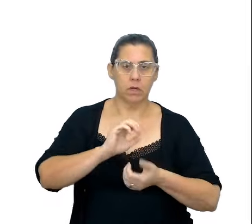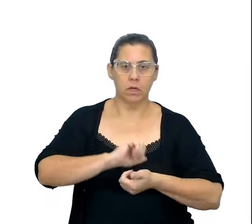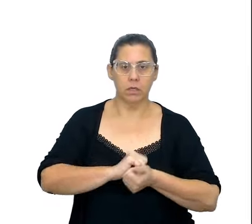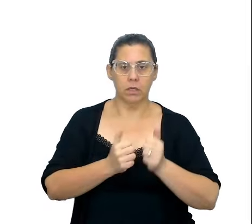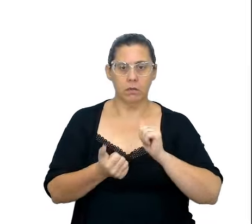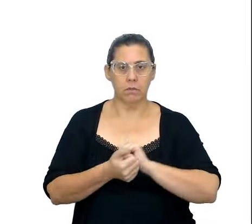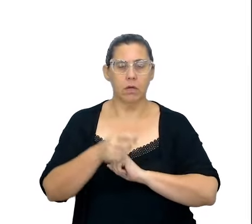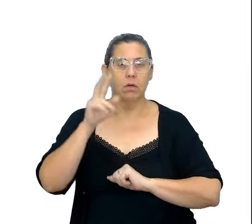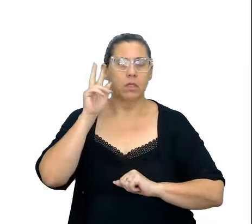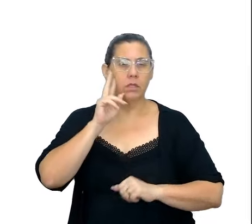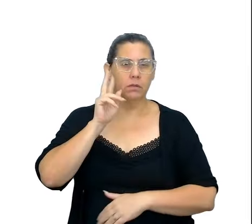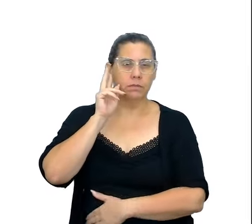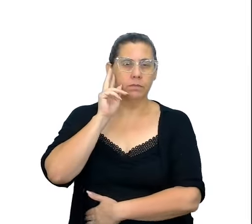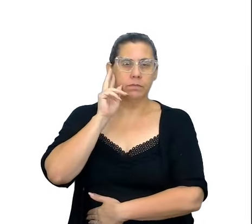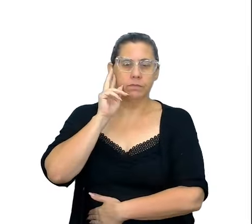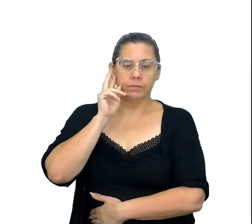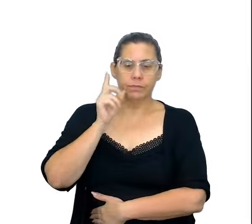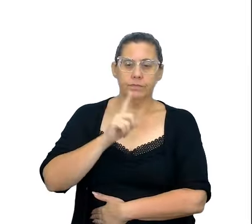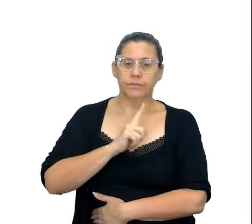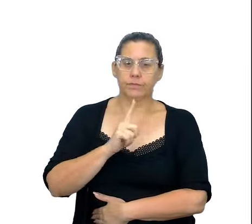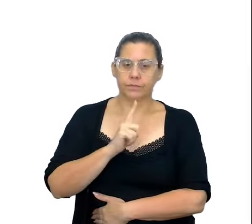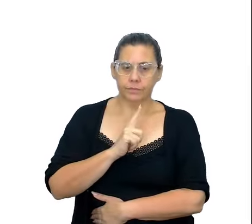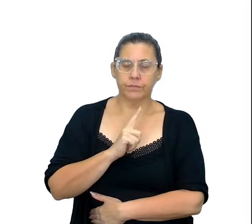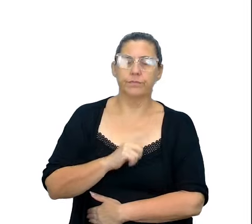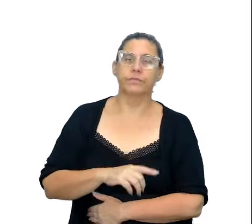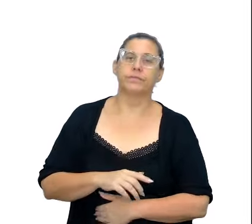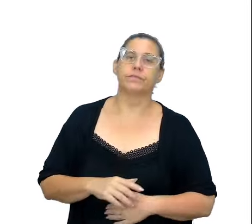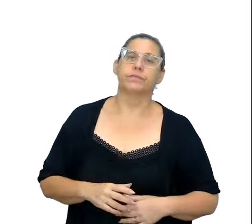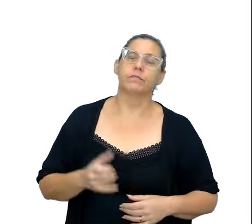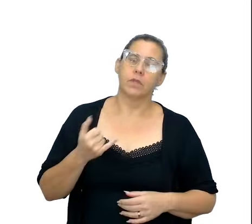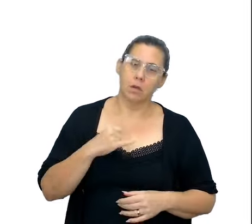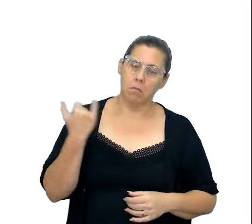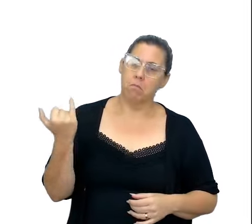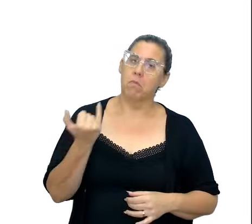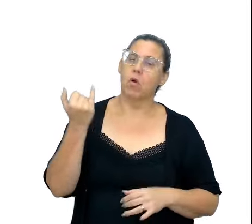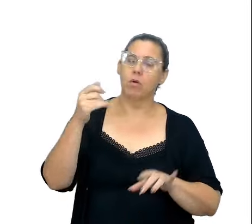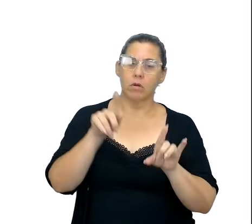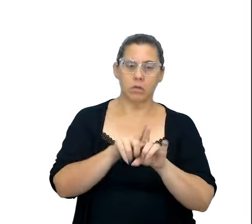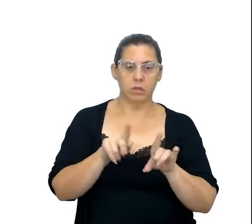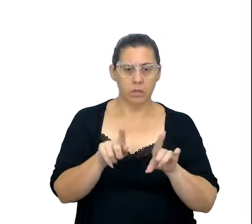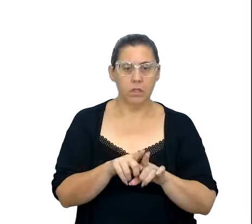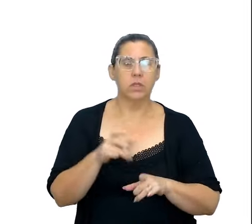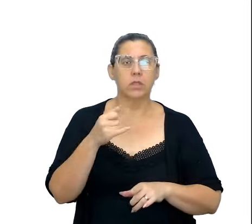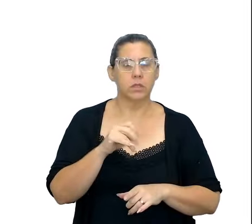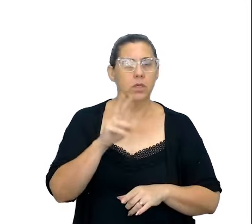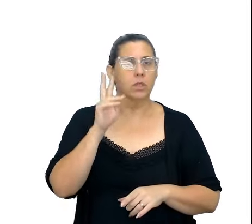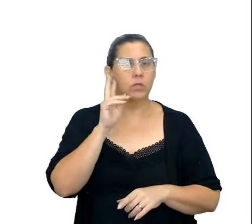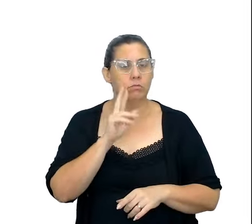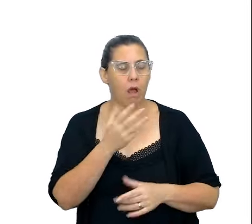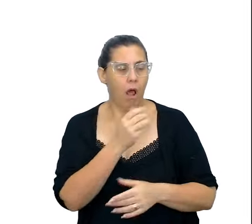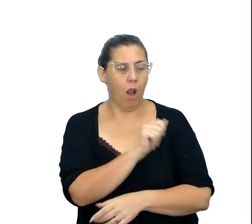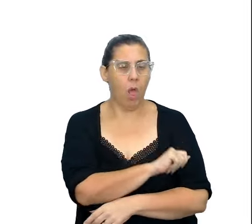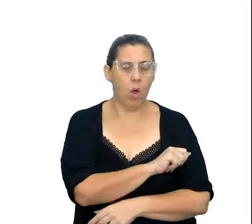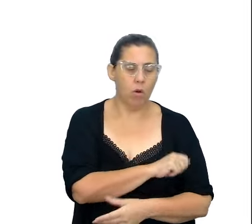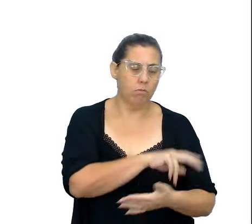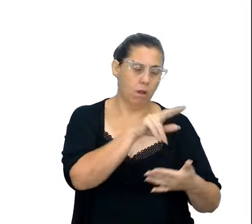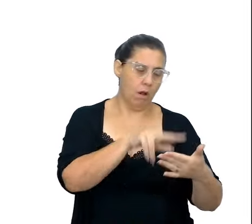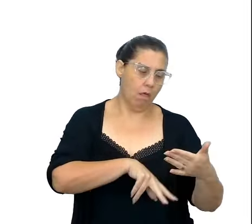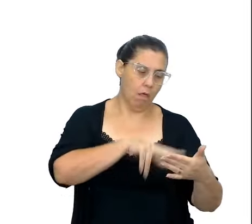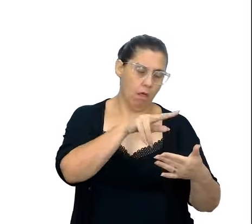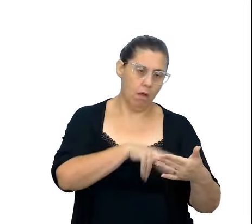de uma história tradicional que mais tenha lhe encantado. Isso é importante também, porque uma vez que o estudante faz a leitura e